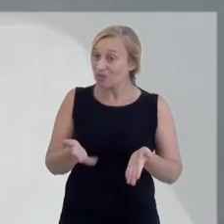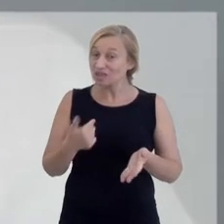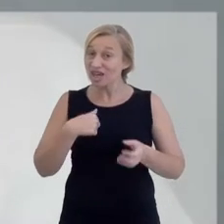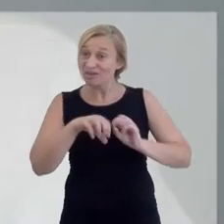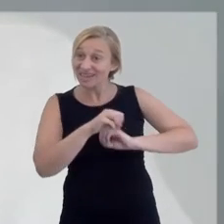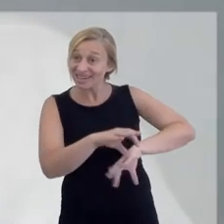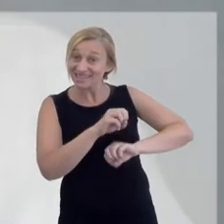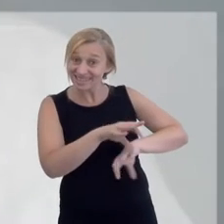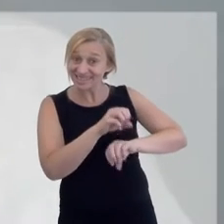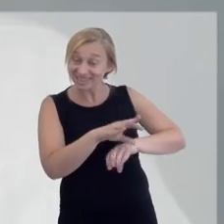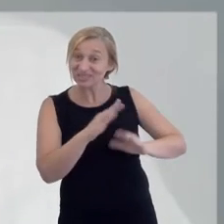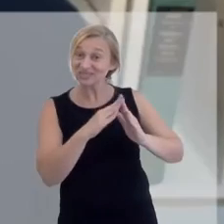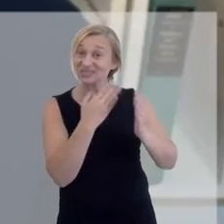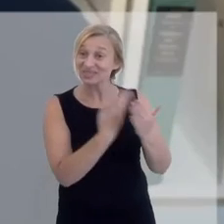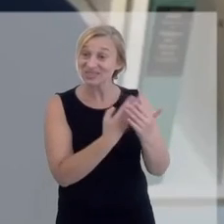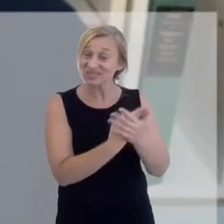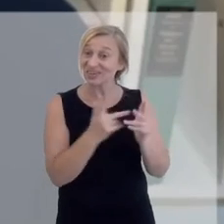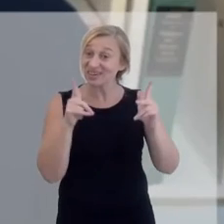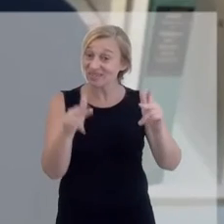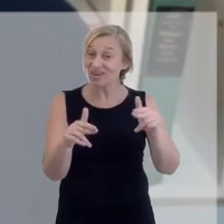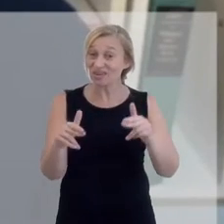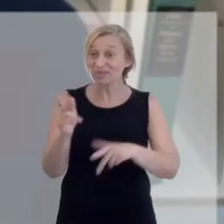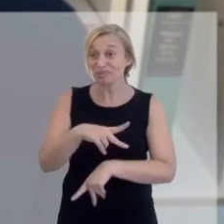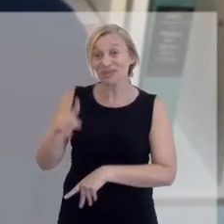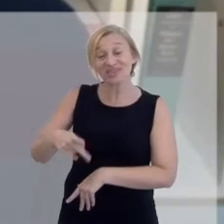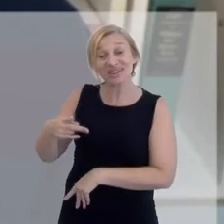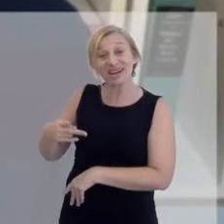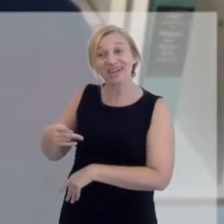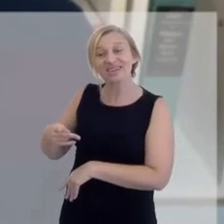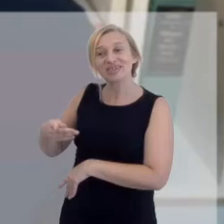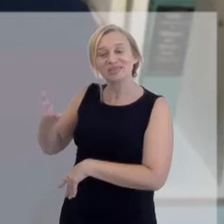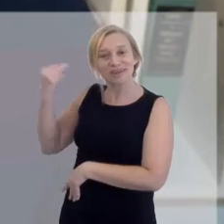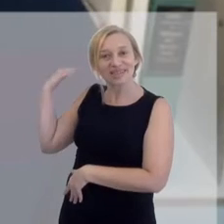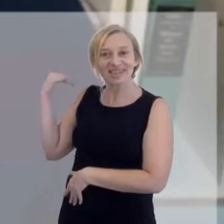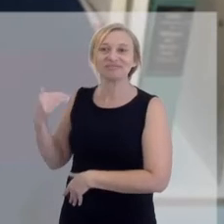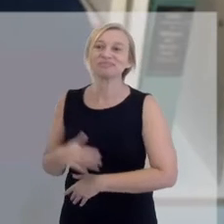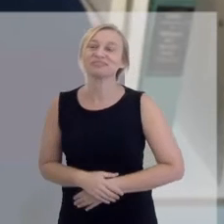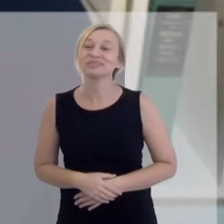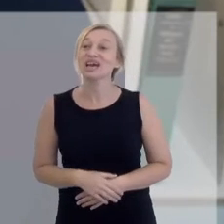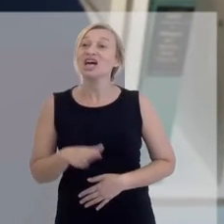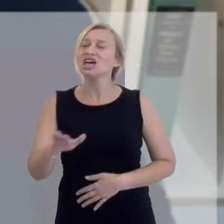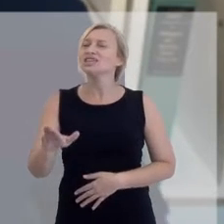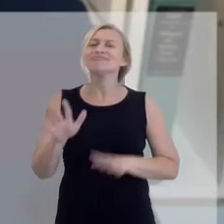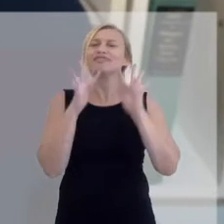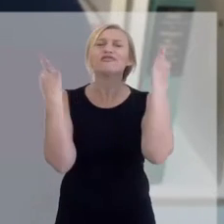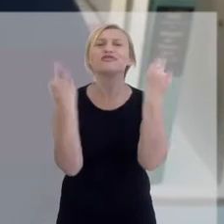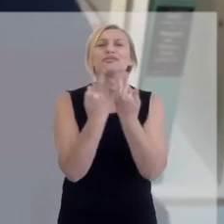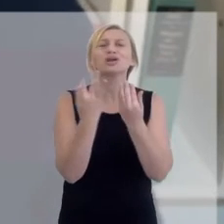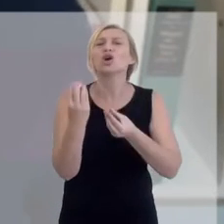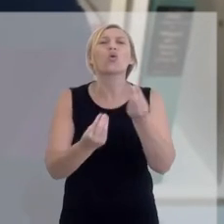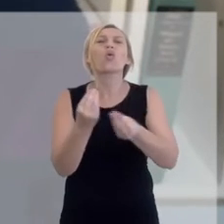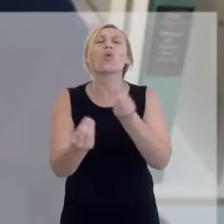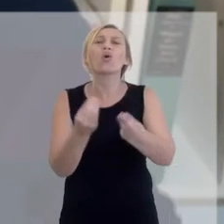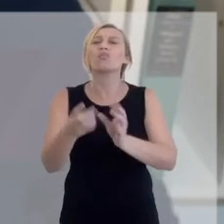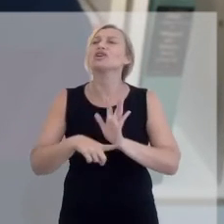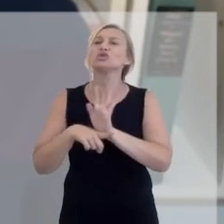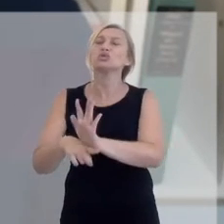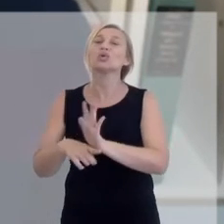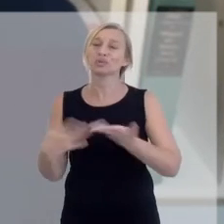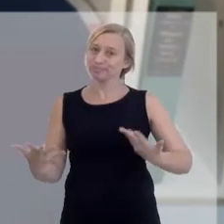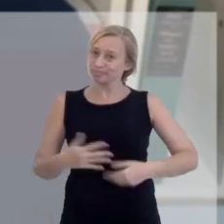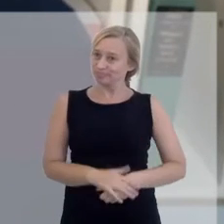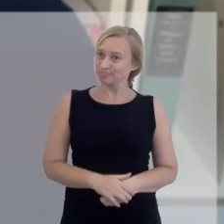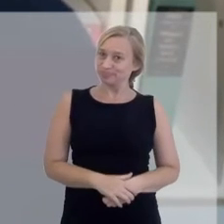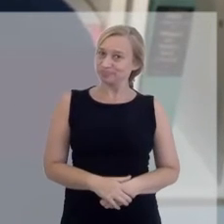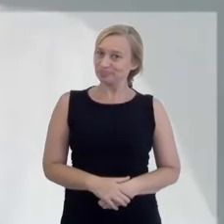aula na escola que a Jacirema deu aula. Perfeito. Agora, e Mônica, e o ambiente familiar, como é que